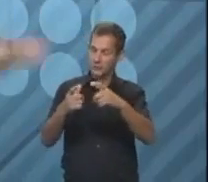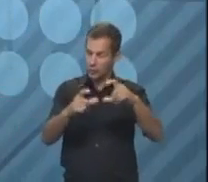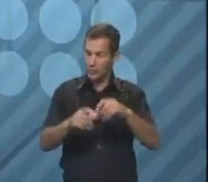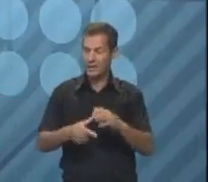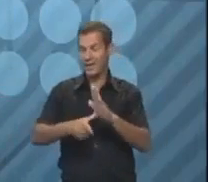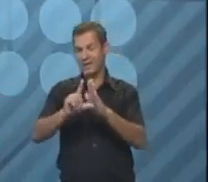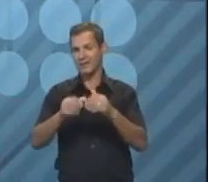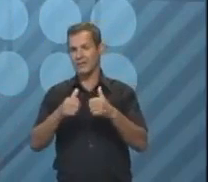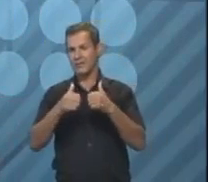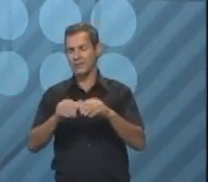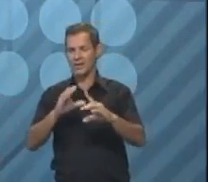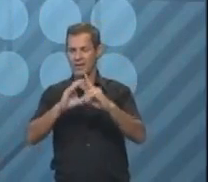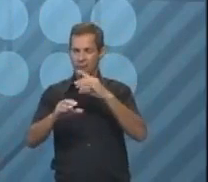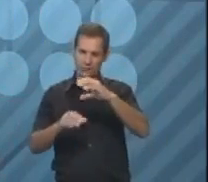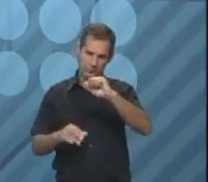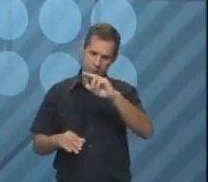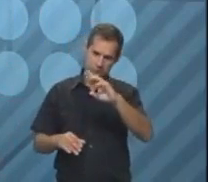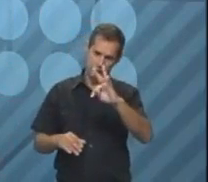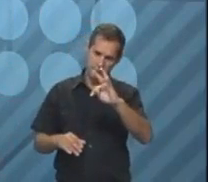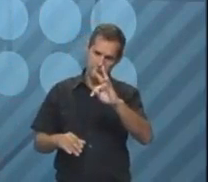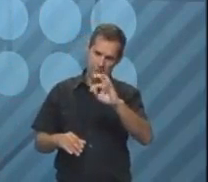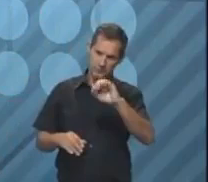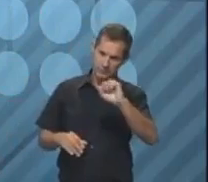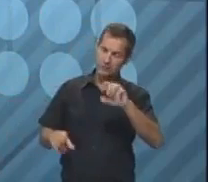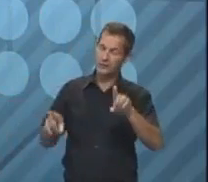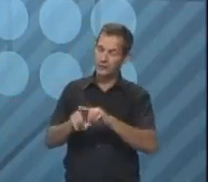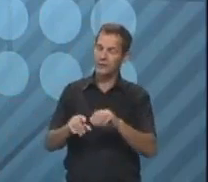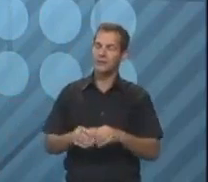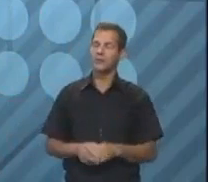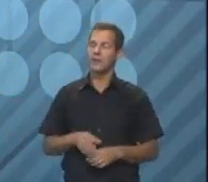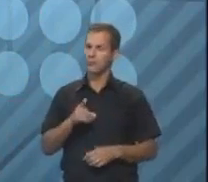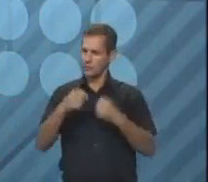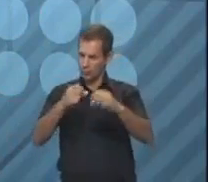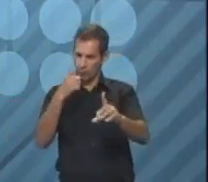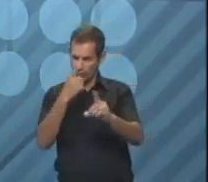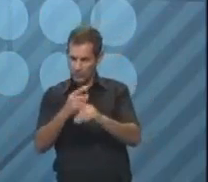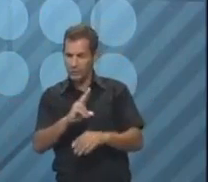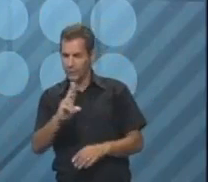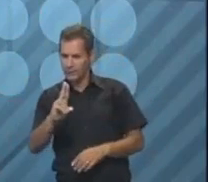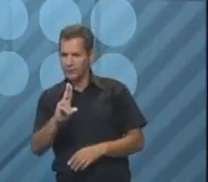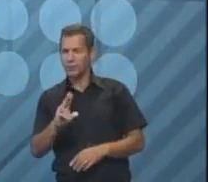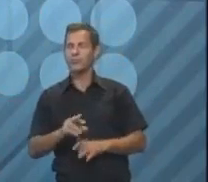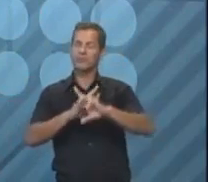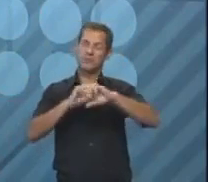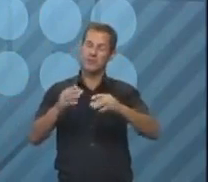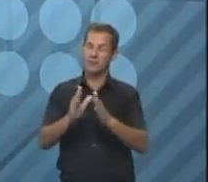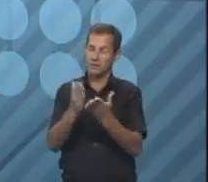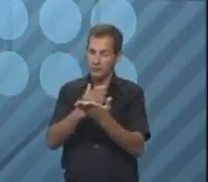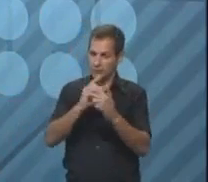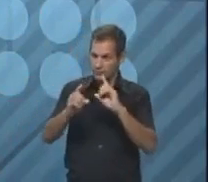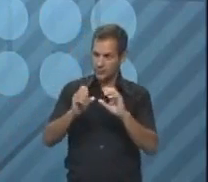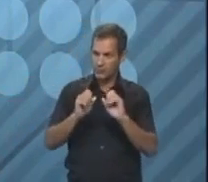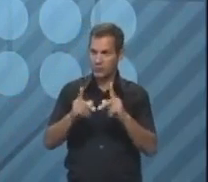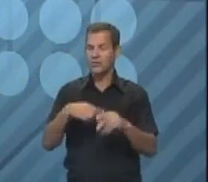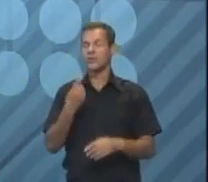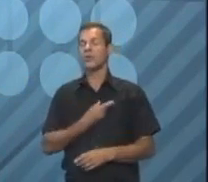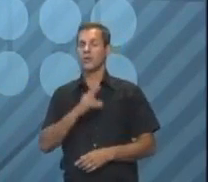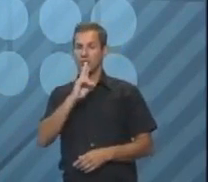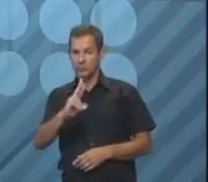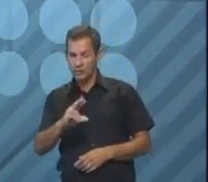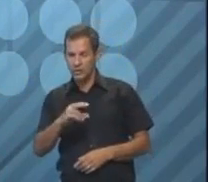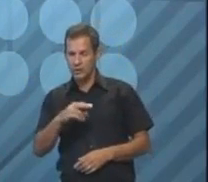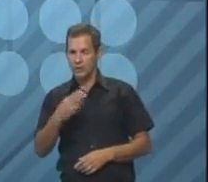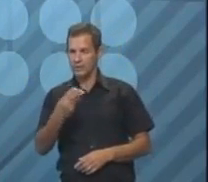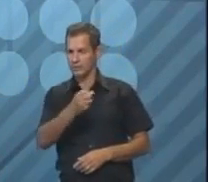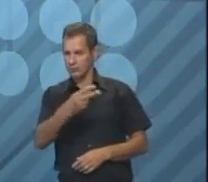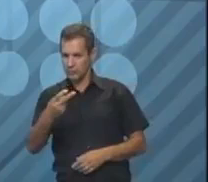que antes estavam em coordenadas cartesianas ou retangulares. Você pode encontrar esses dois nomes nos livros didáticos. E com isso a gente resolve a